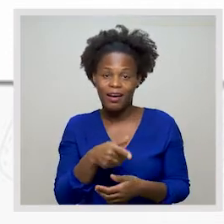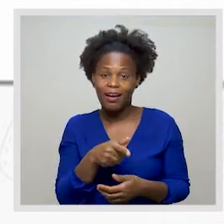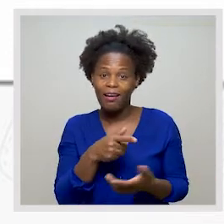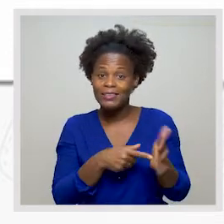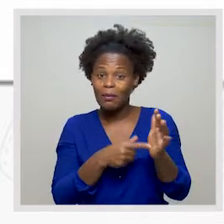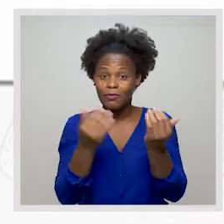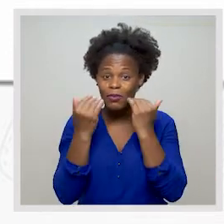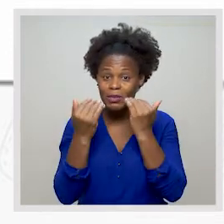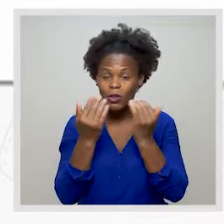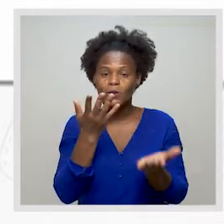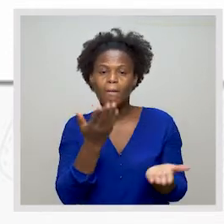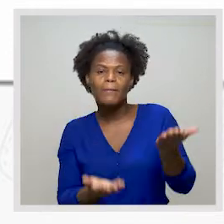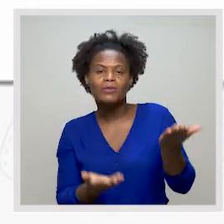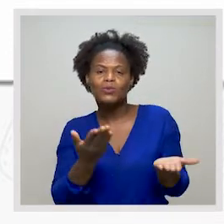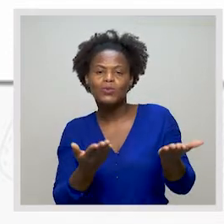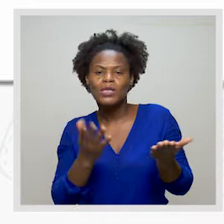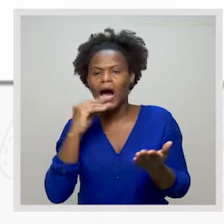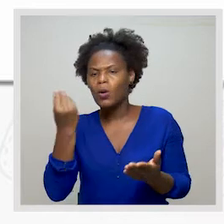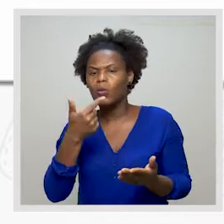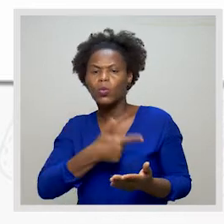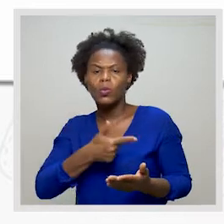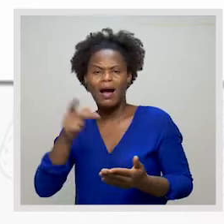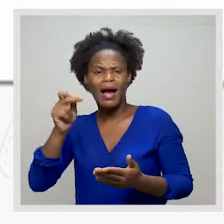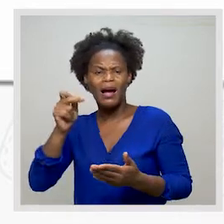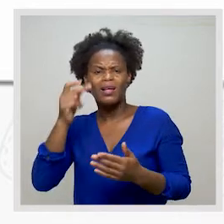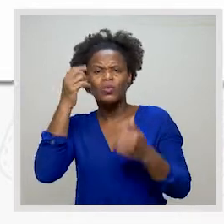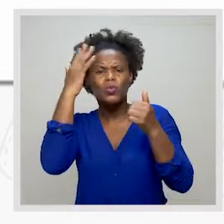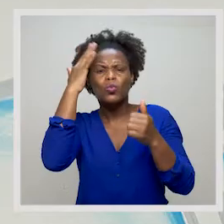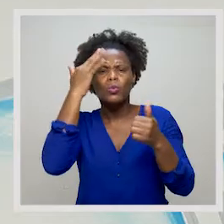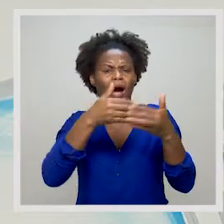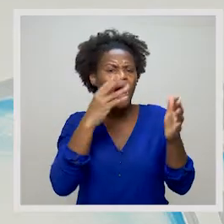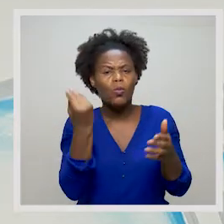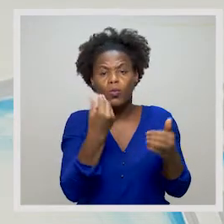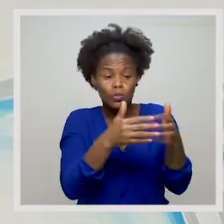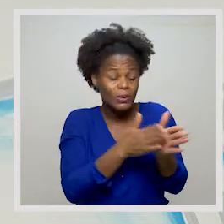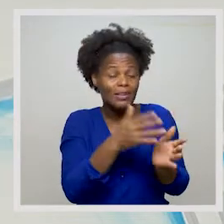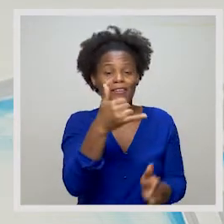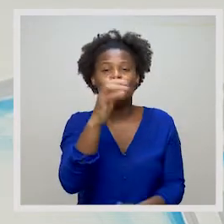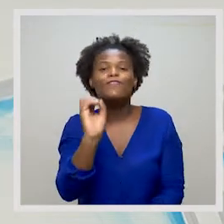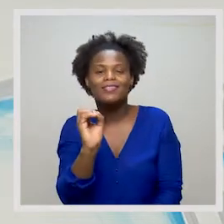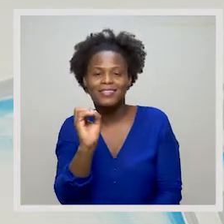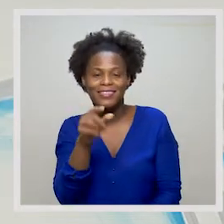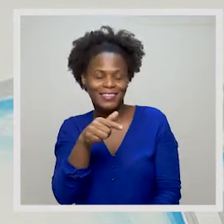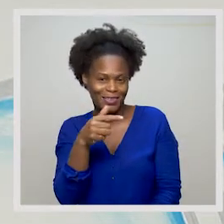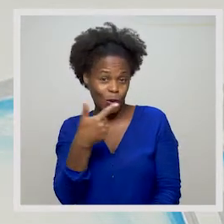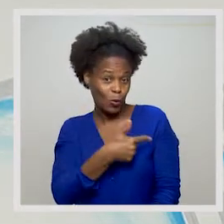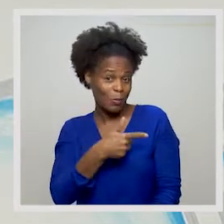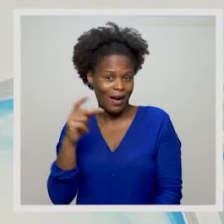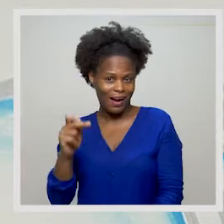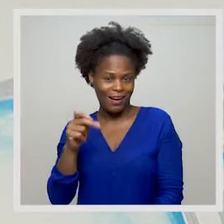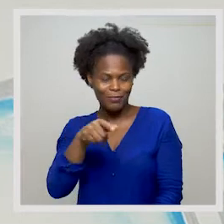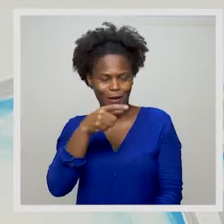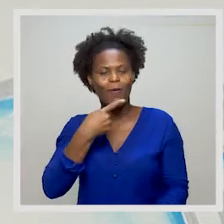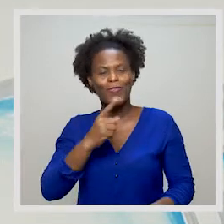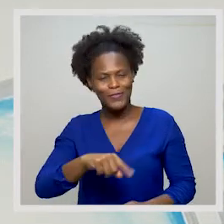referentes ao peso de 20 alunos da turma A. Estão a lembrar deste exemplo da aula anterior? Isso,